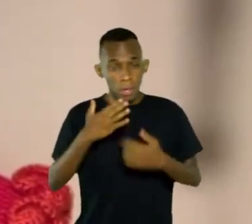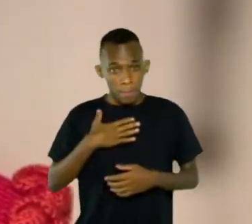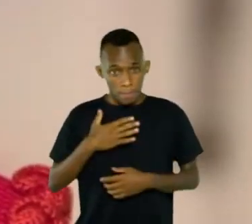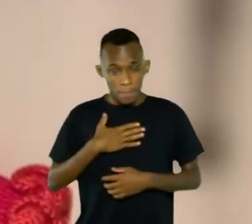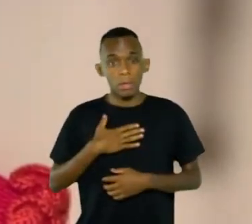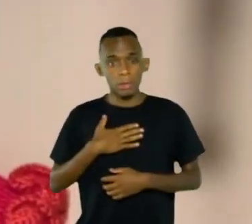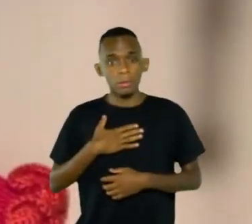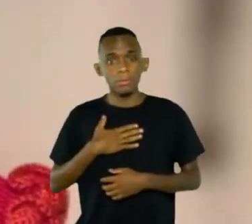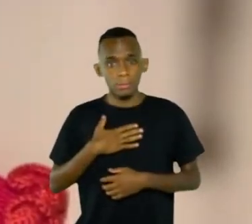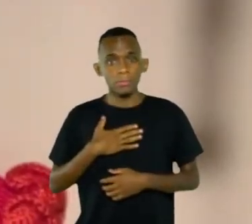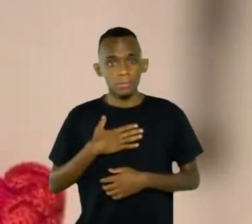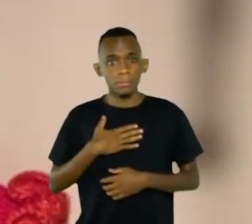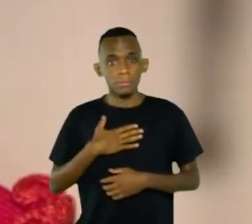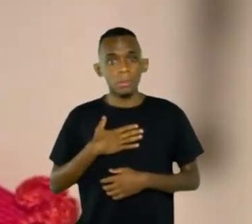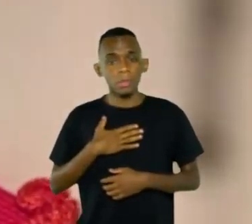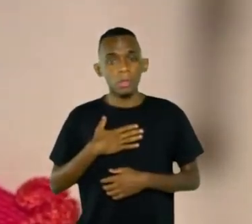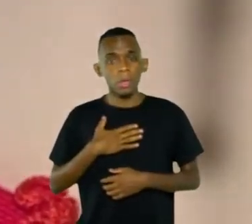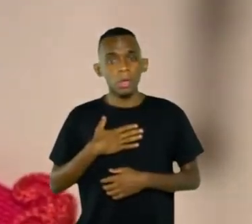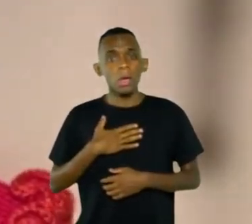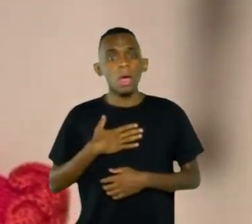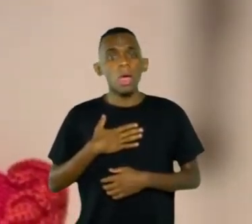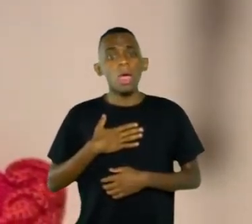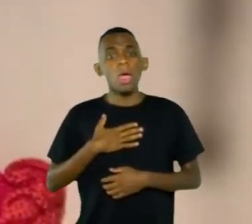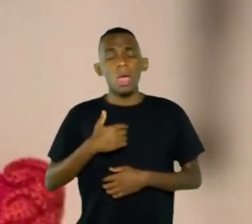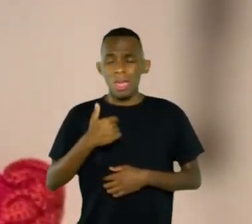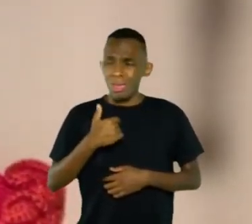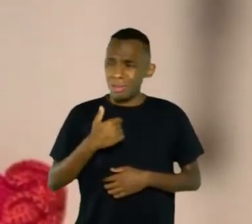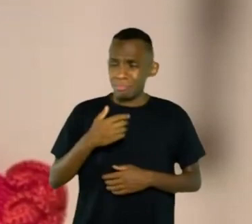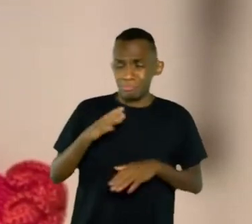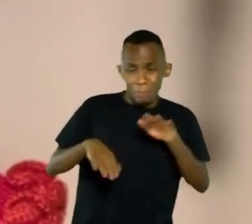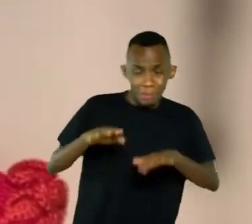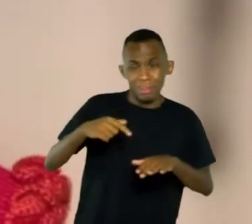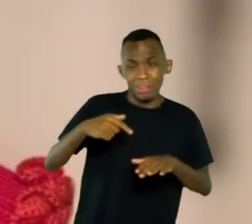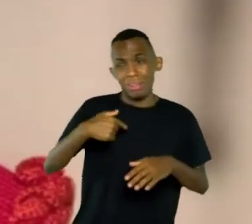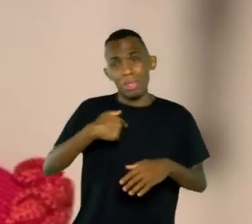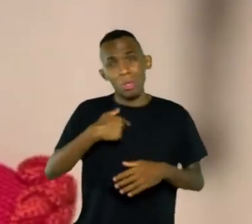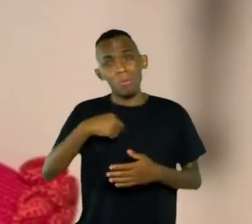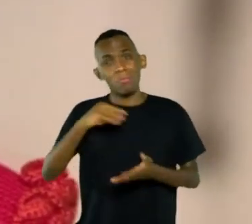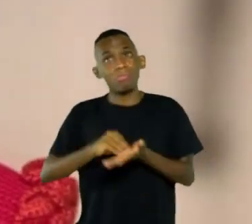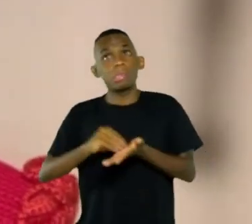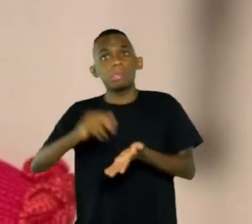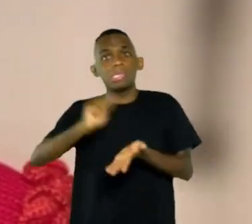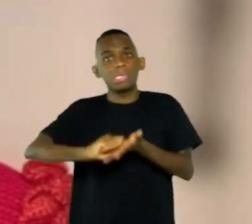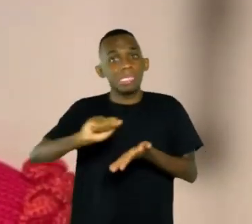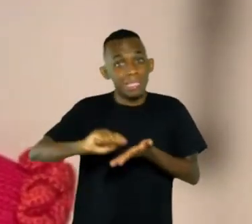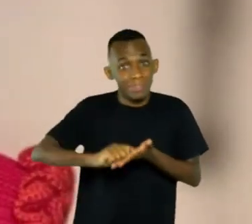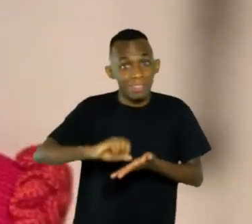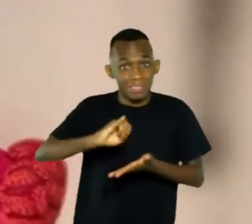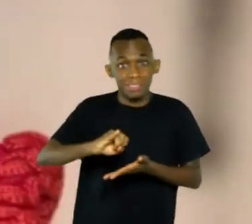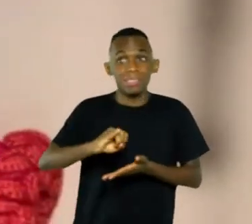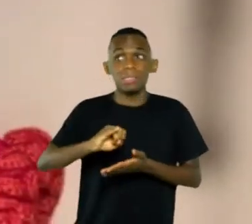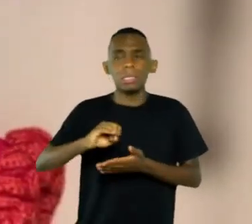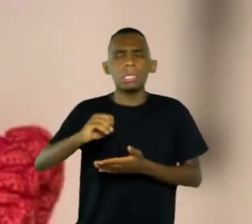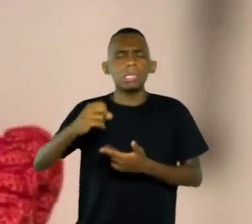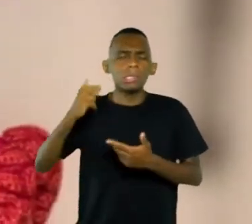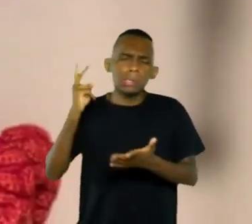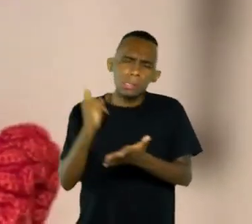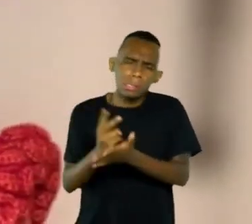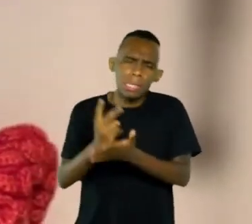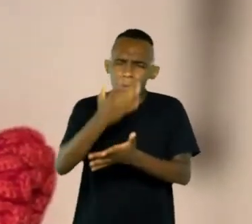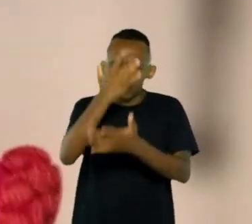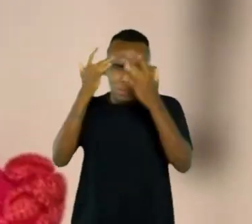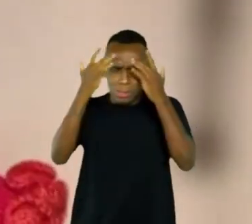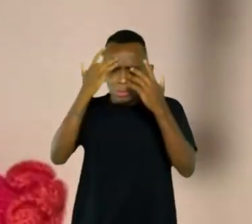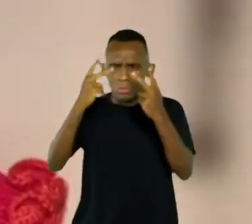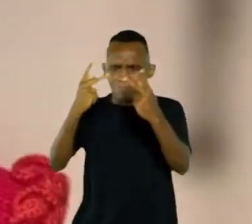que eu não, talvez eu não escrevesse se eu não tivesse sido chamada tantas vezes de difícil. Então, eu queria achar um